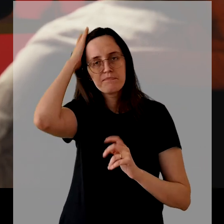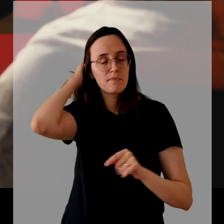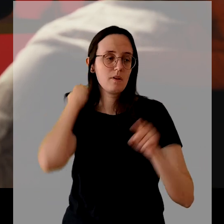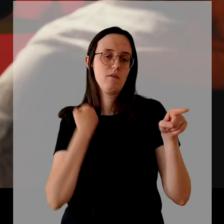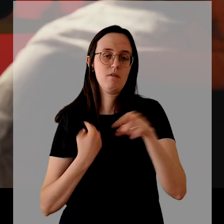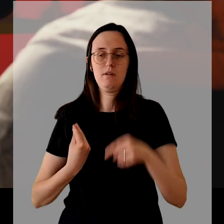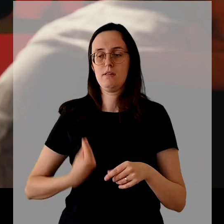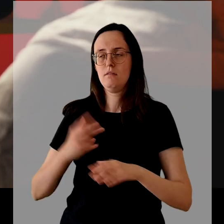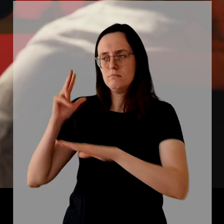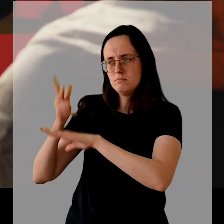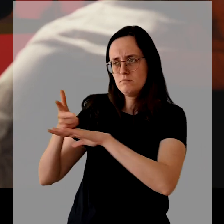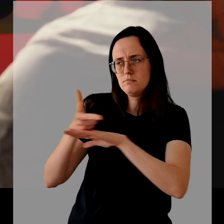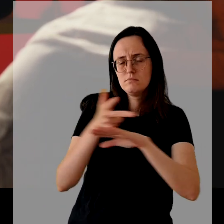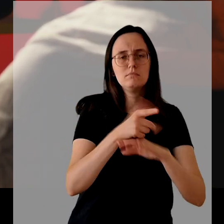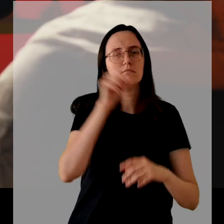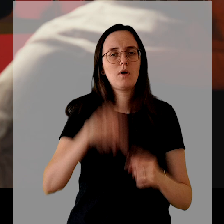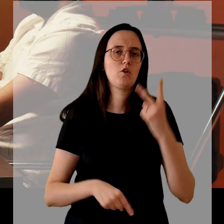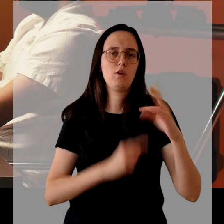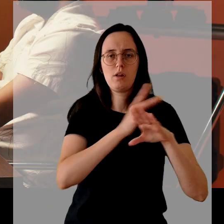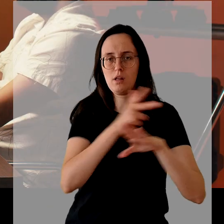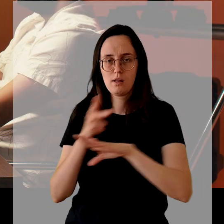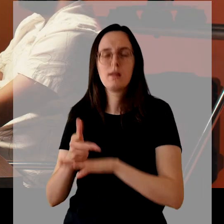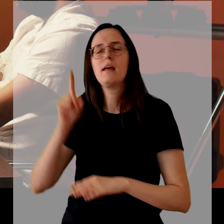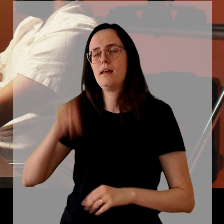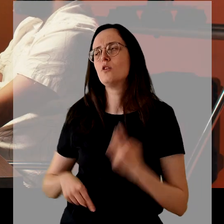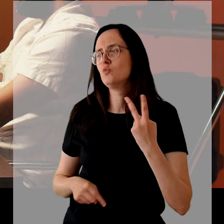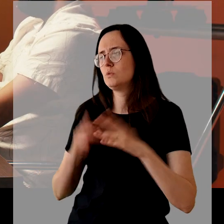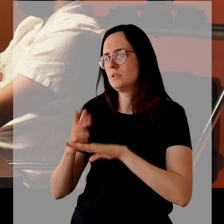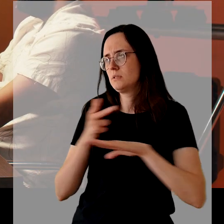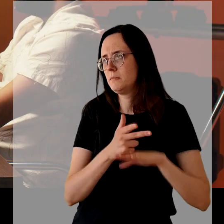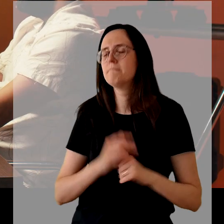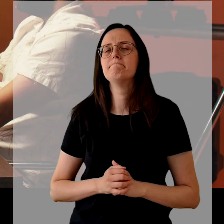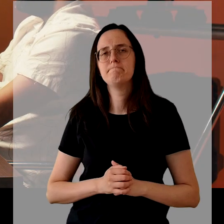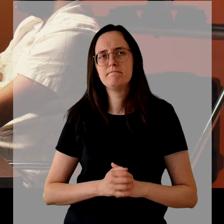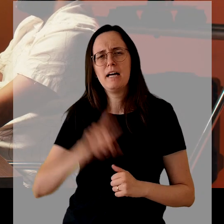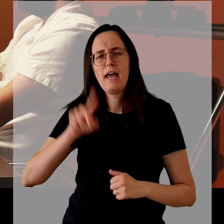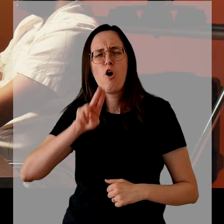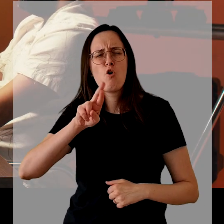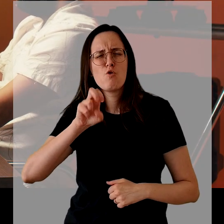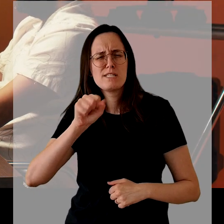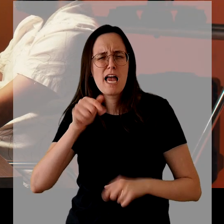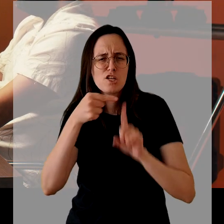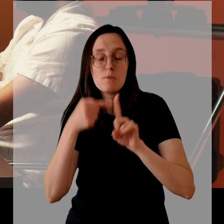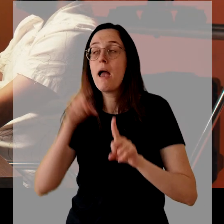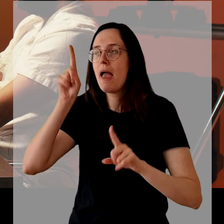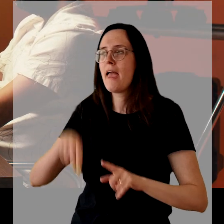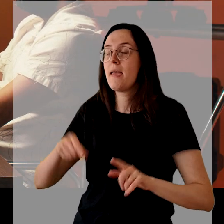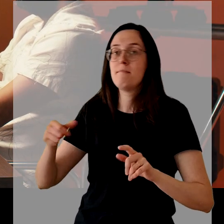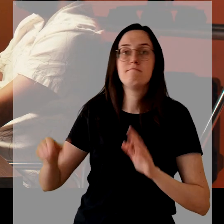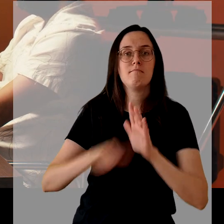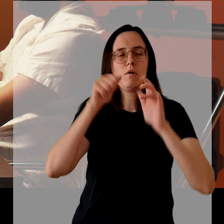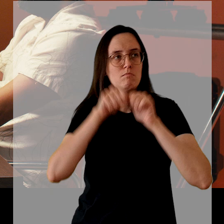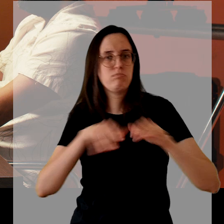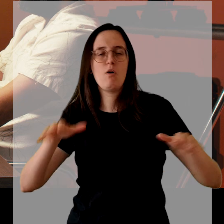né, vocês estavam rodando com 2 câmeras nesse... 2 câmeras. 2 câmeras, né? 2 câmeras. Ursa, se não me engano. Foi o lançamento